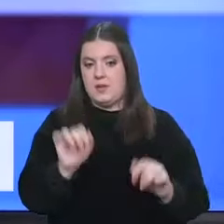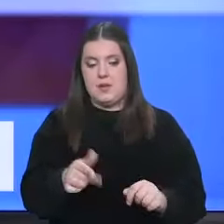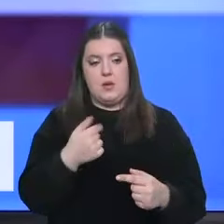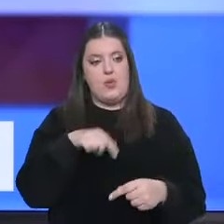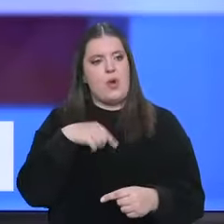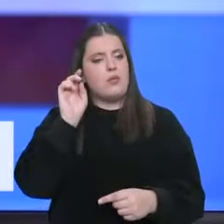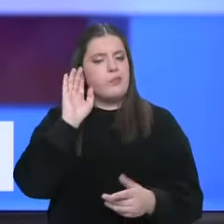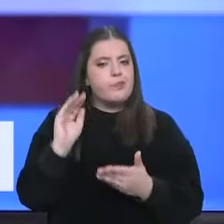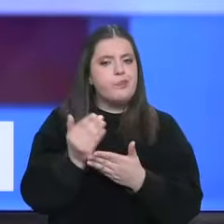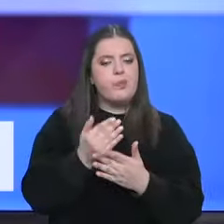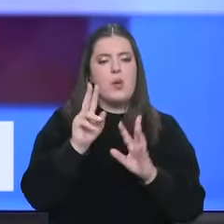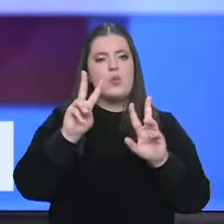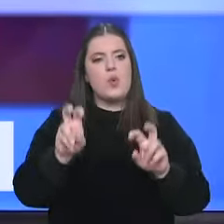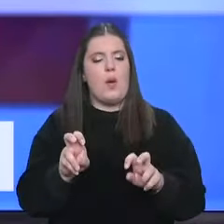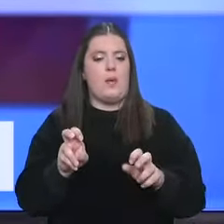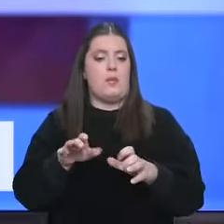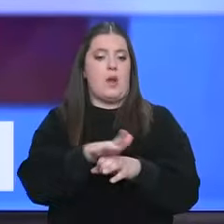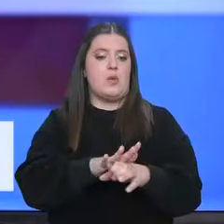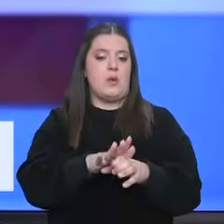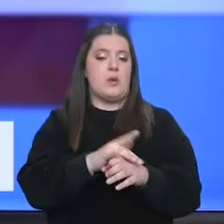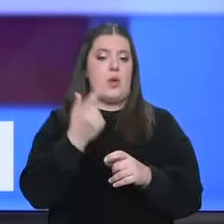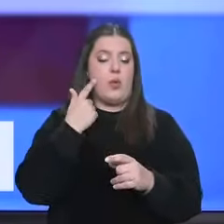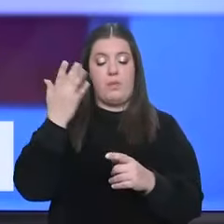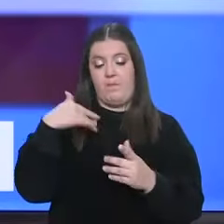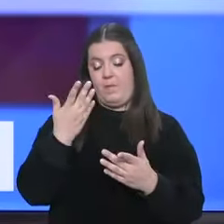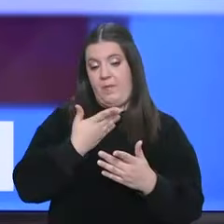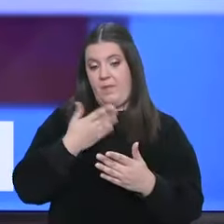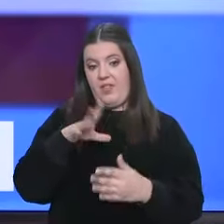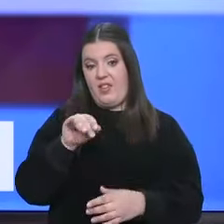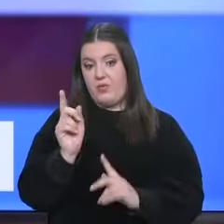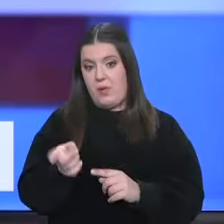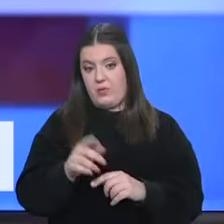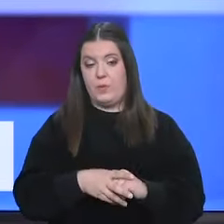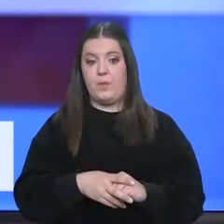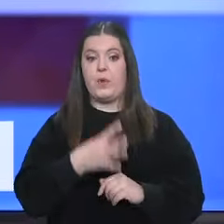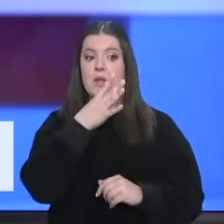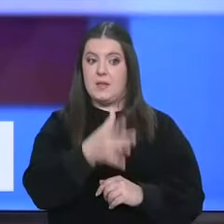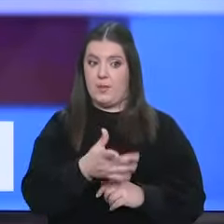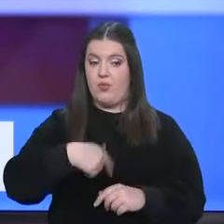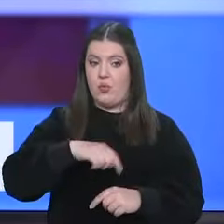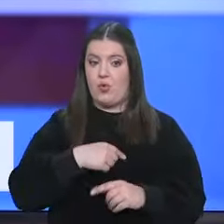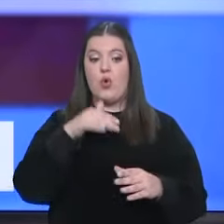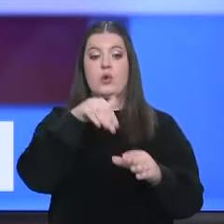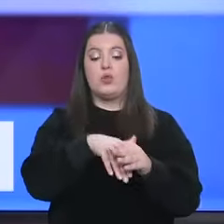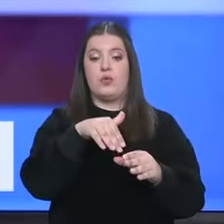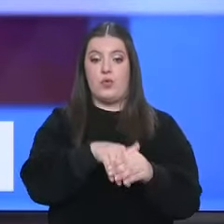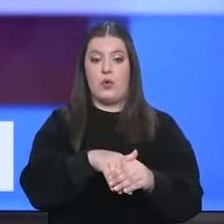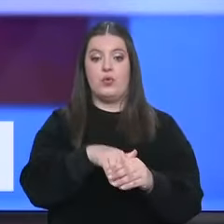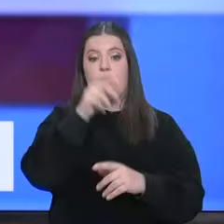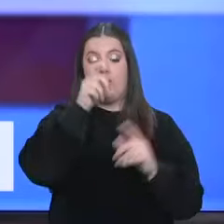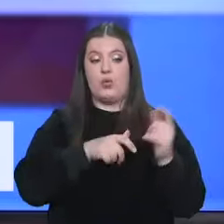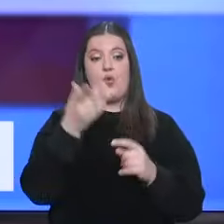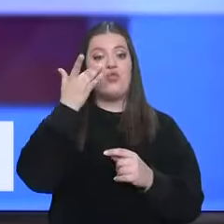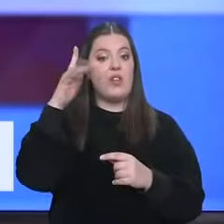ouvidos acerca do cenário que sai do passado dia 10 de Março o que dissemos é que os votos dos nossos concidadãos no